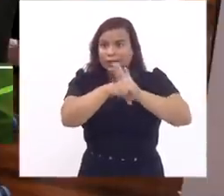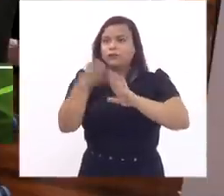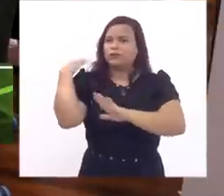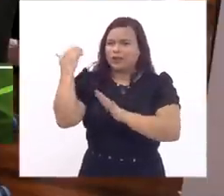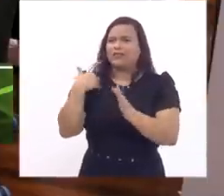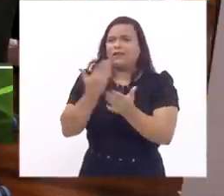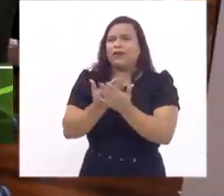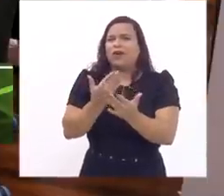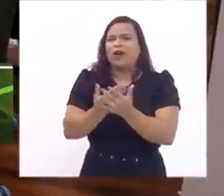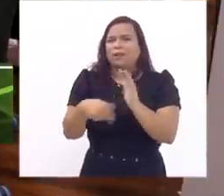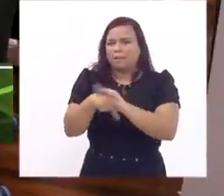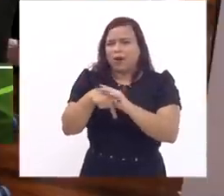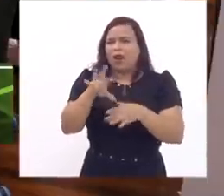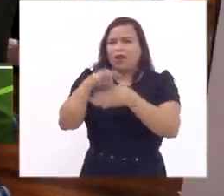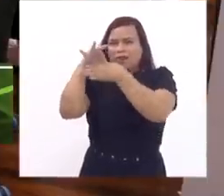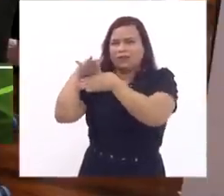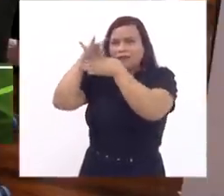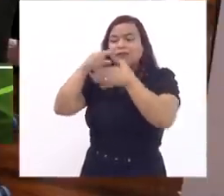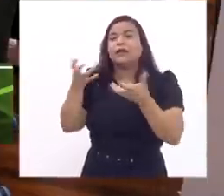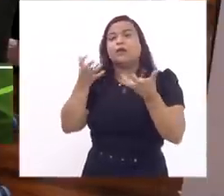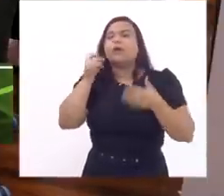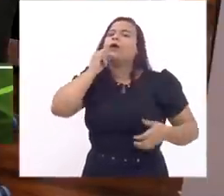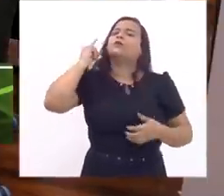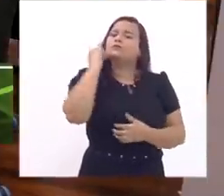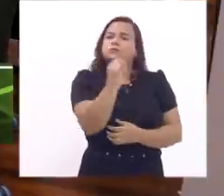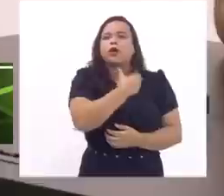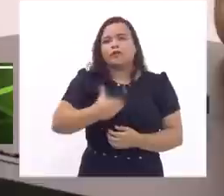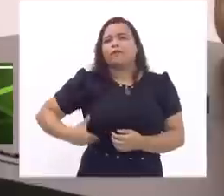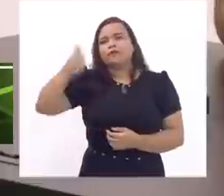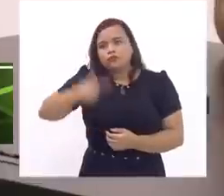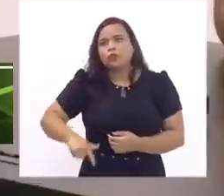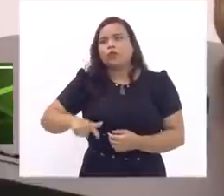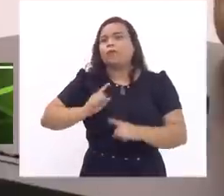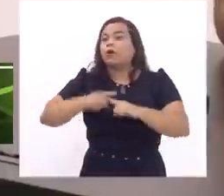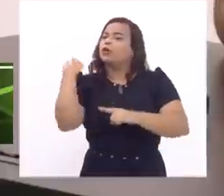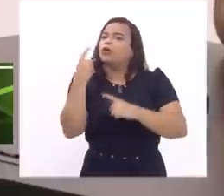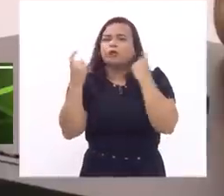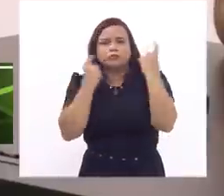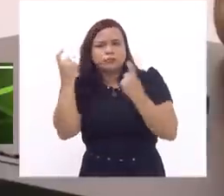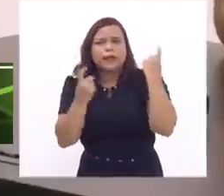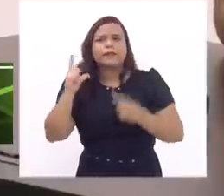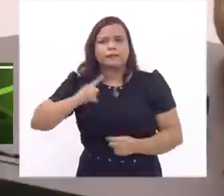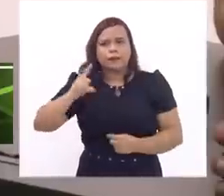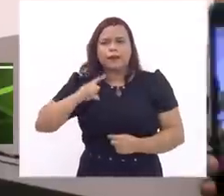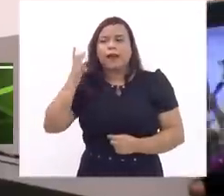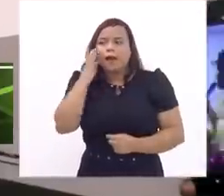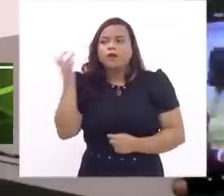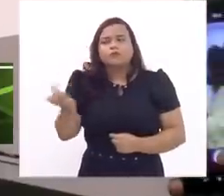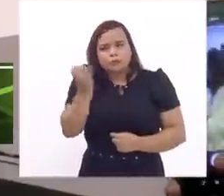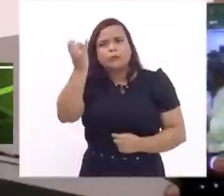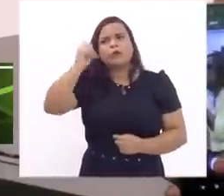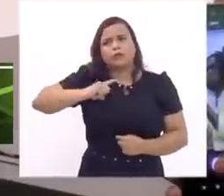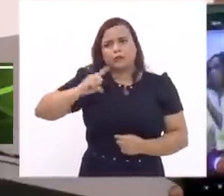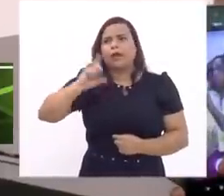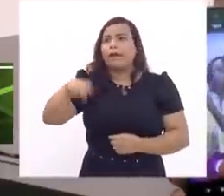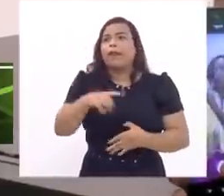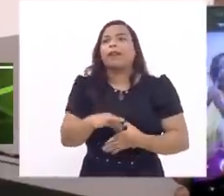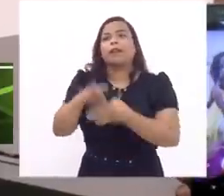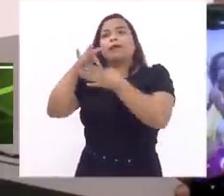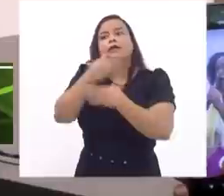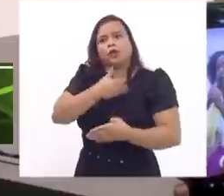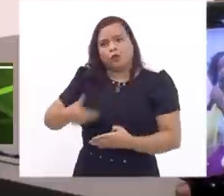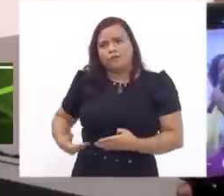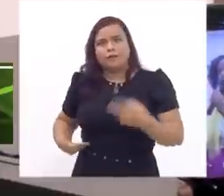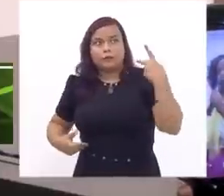líderes, e eu gostaria de reinformar o governo sobre isso, porque há uma preocupação que eu acho que é pertinente do líder do governo e de